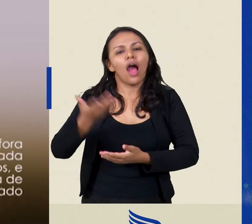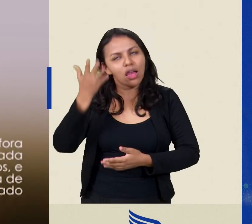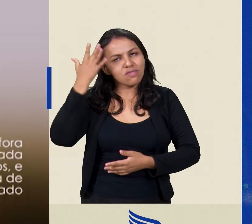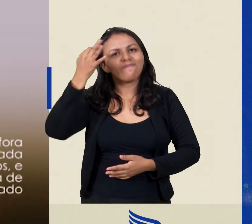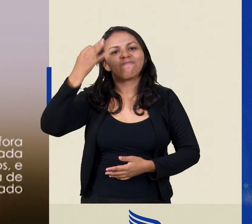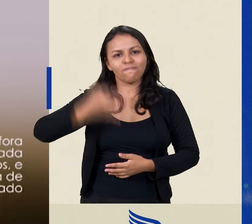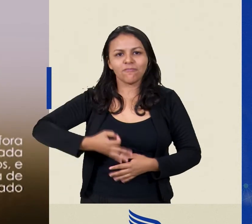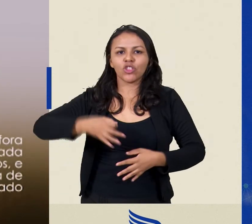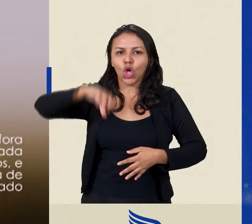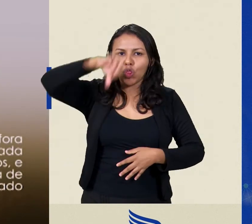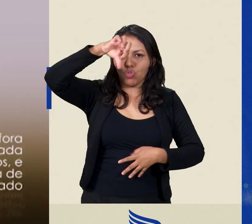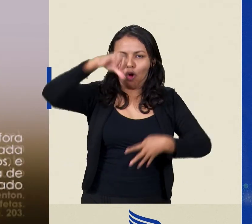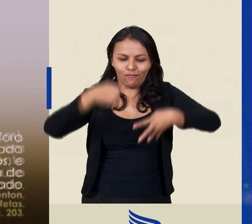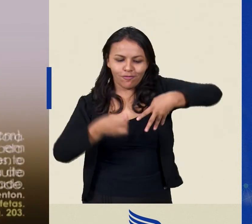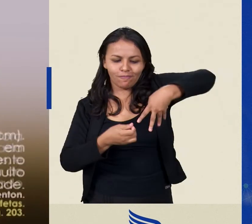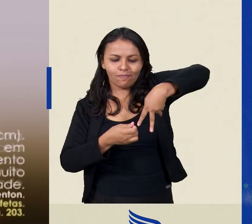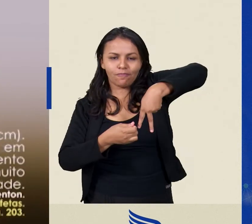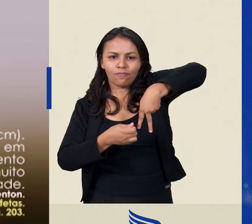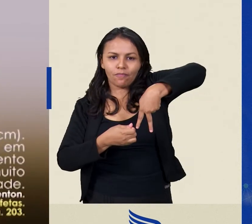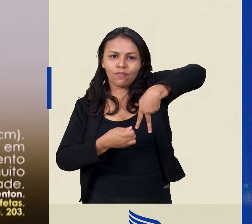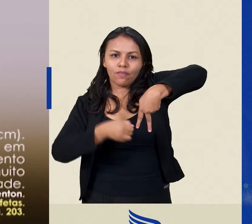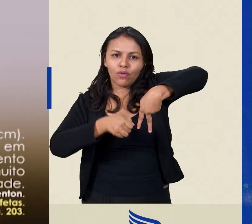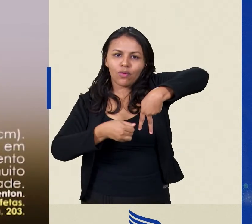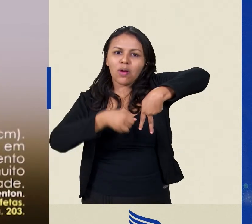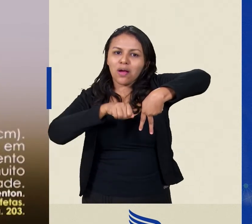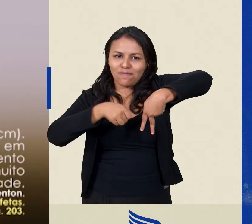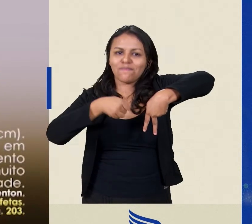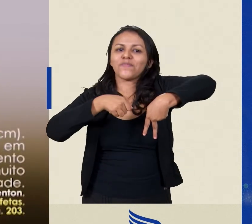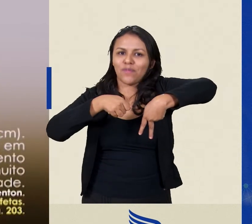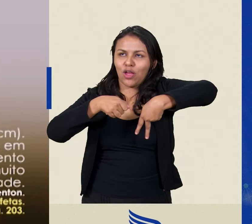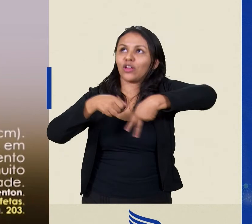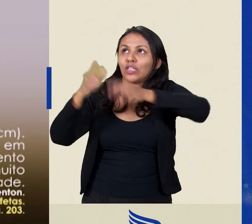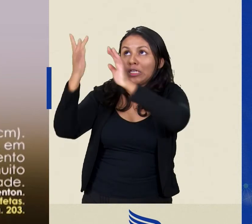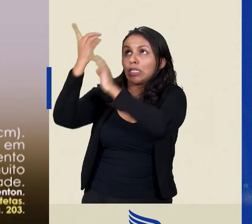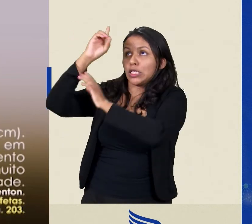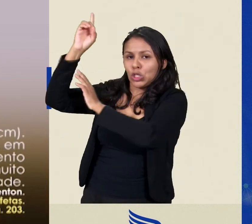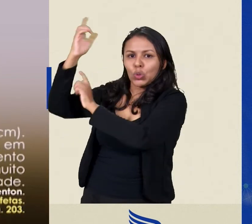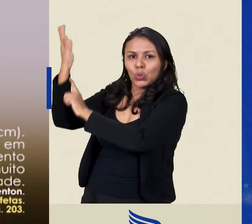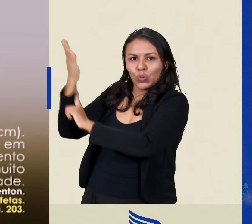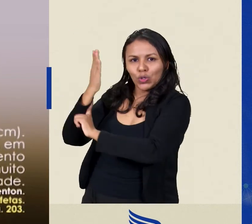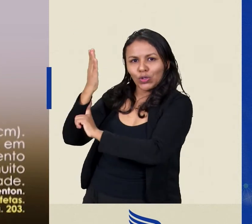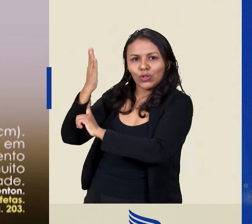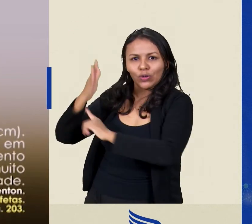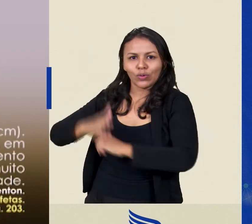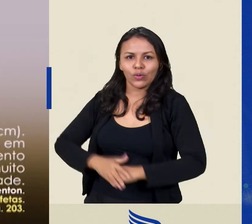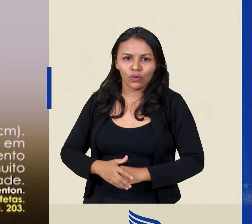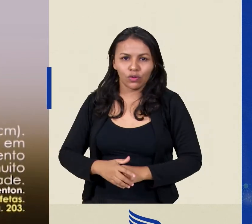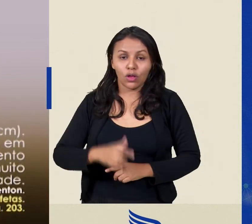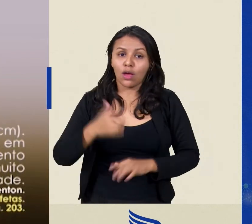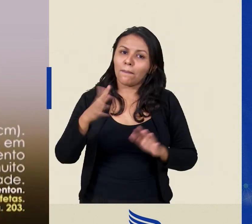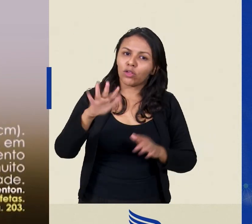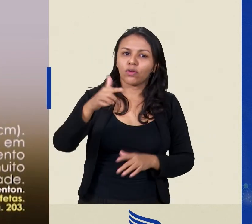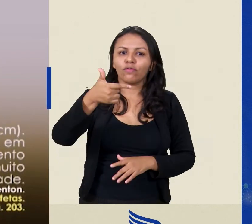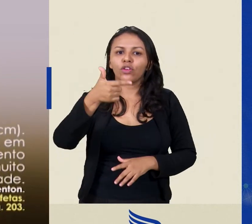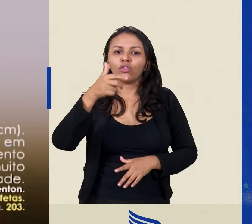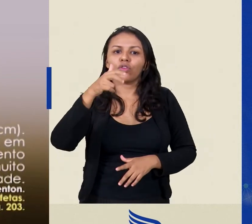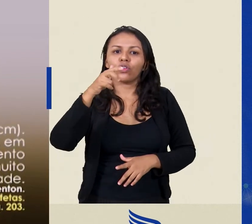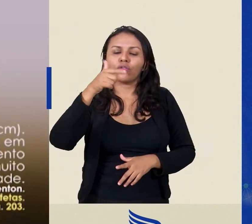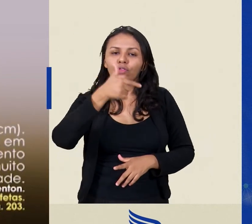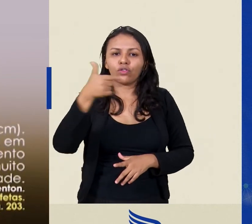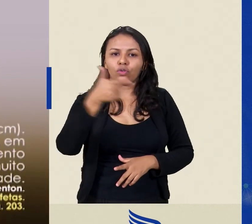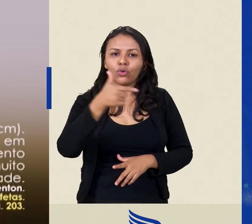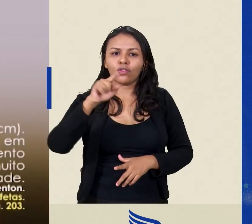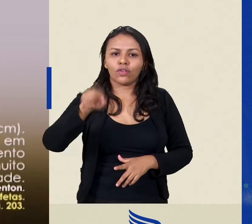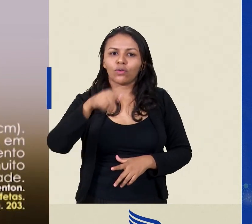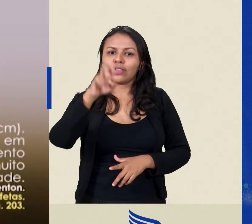polegadas é o mais aproximado modelo que me foi mostrado, 22,5 centímetros, dei esse número